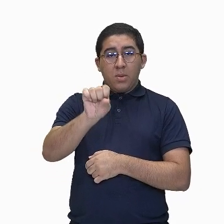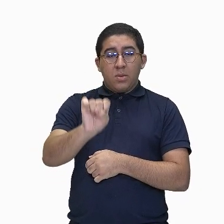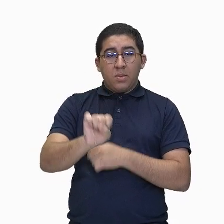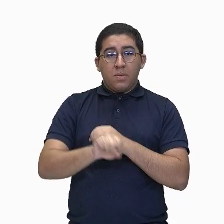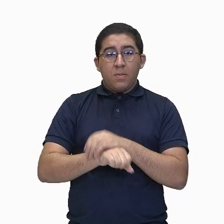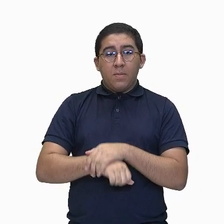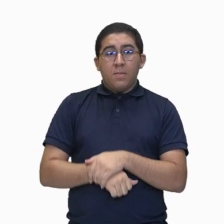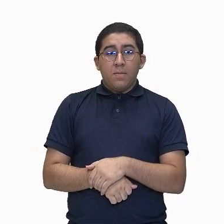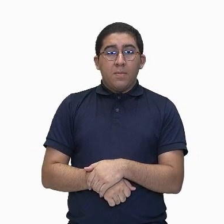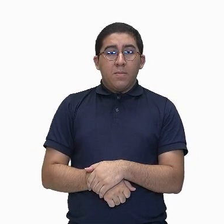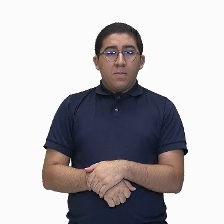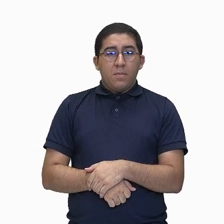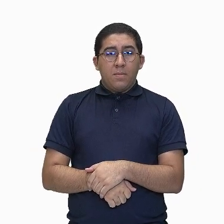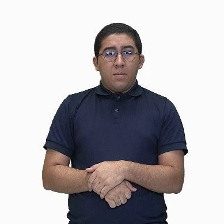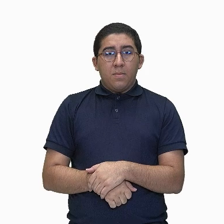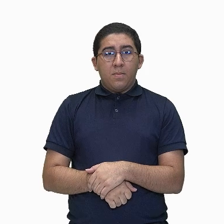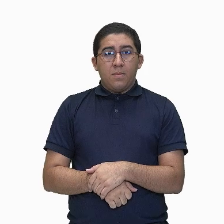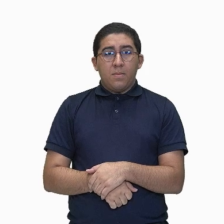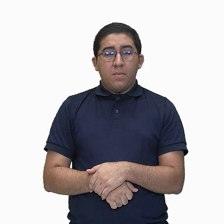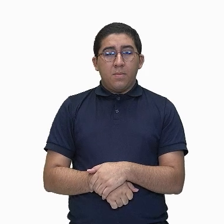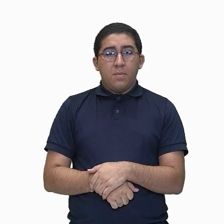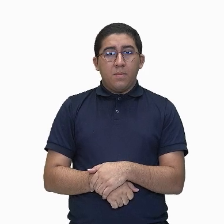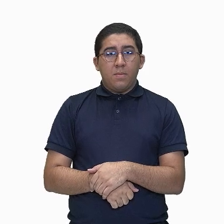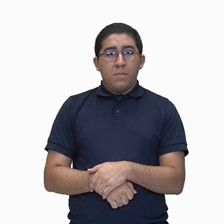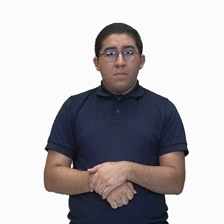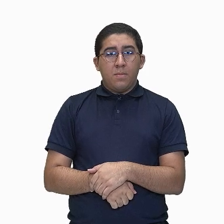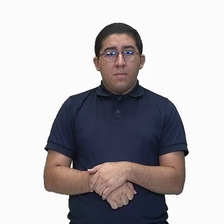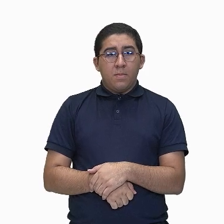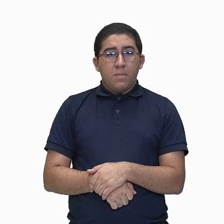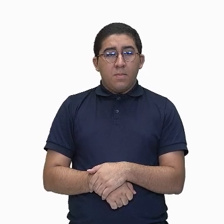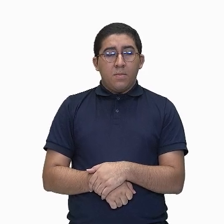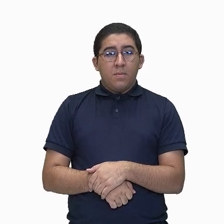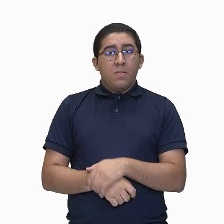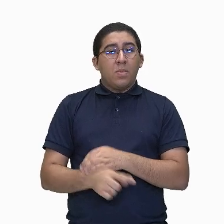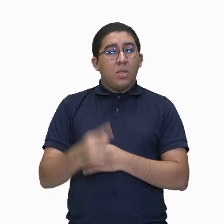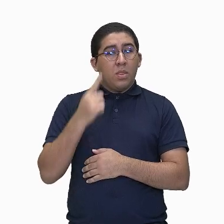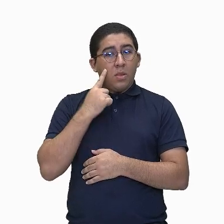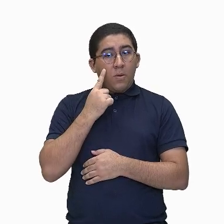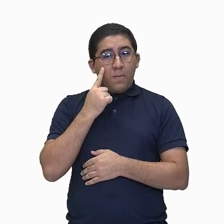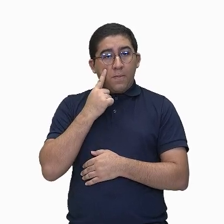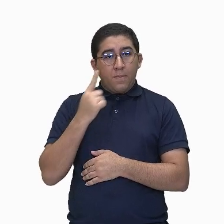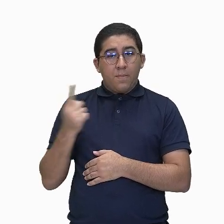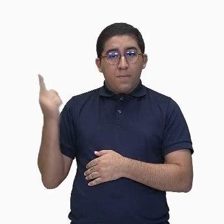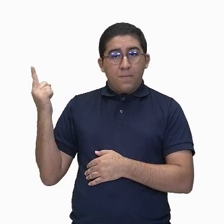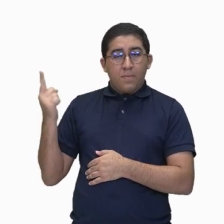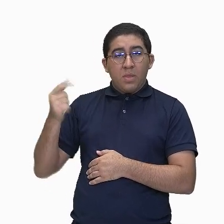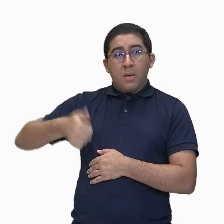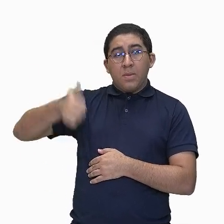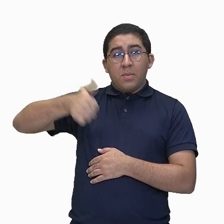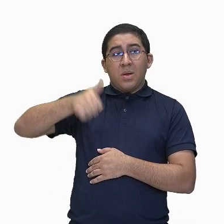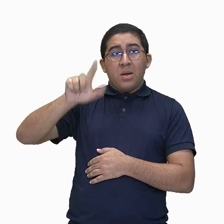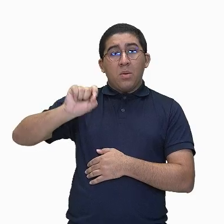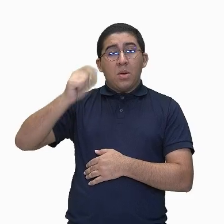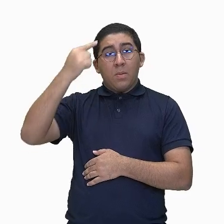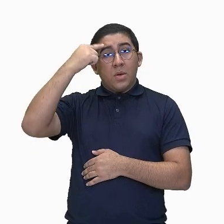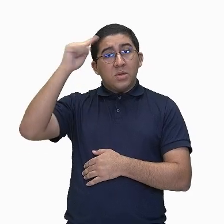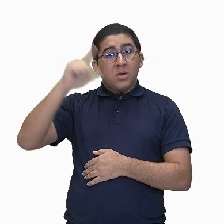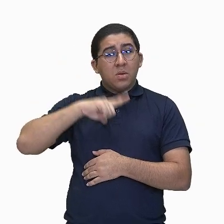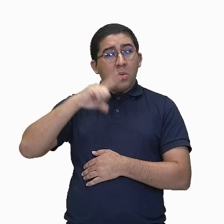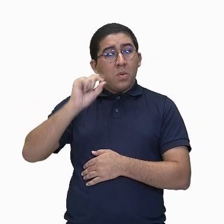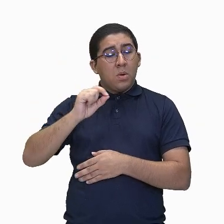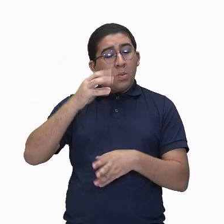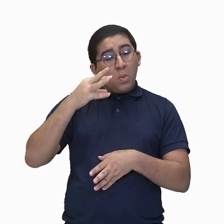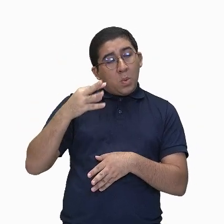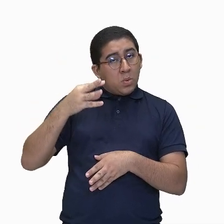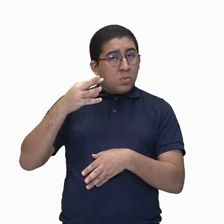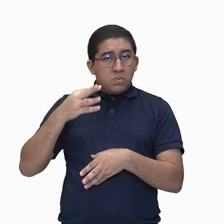Vamos ver as orações coordenadas sindéticas, que são as aditivas, que vai dar a ideia de uma soma, né?